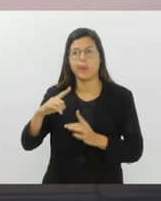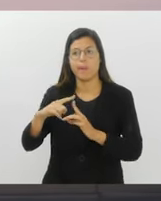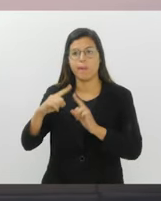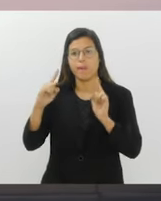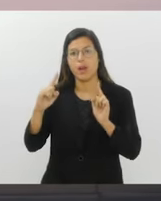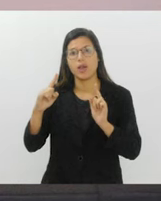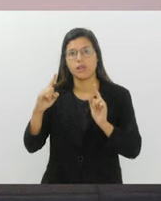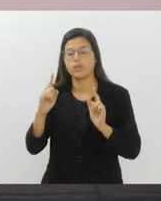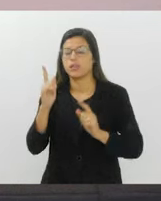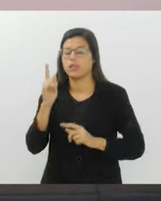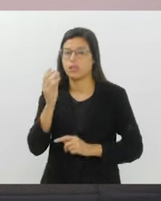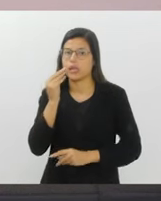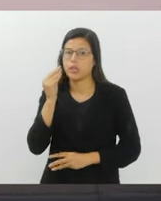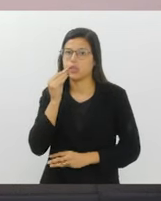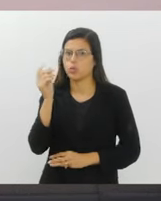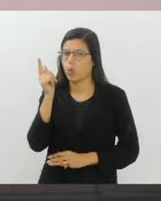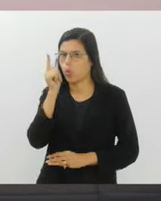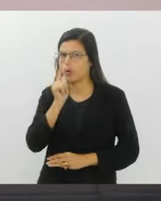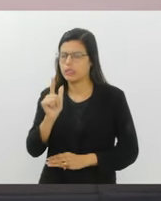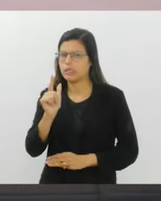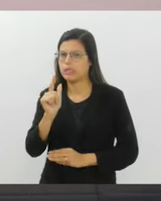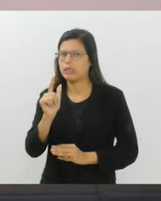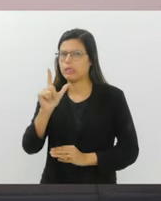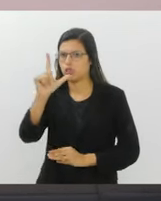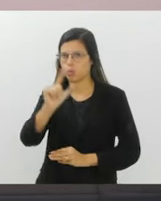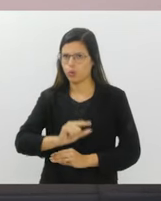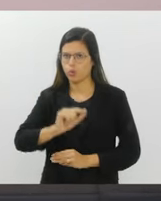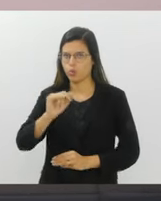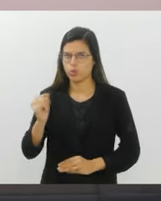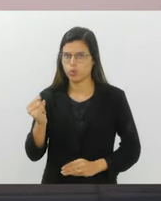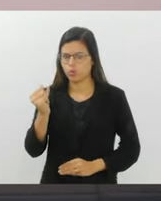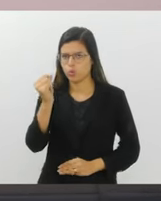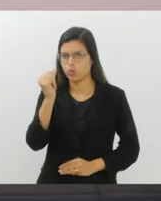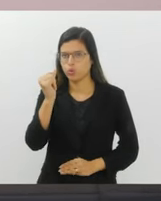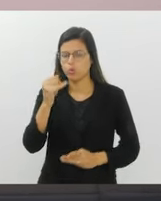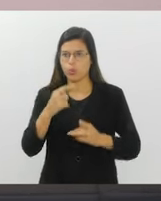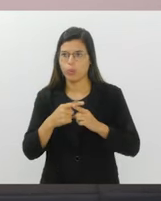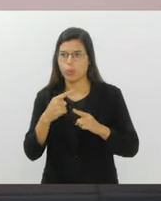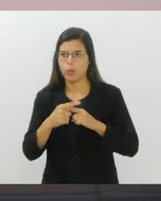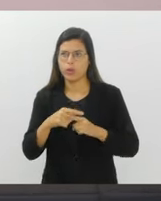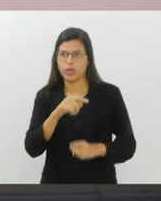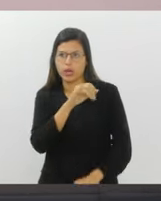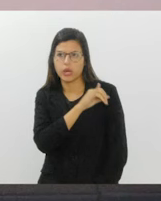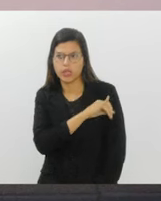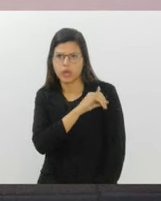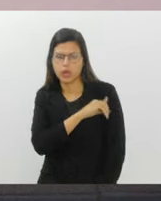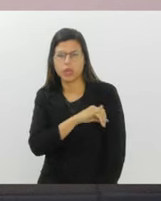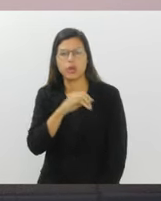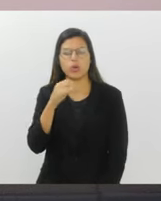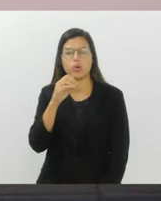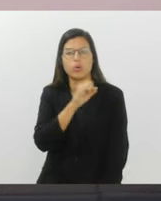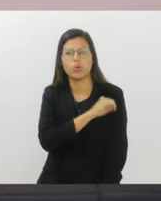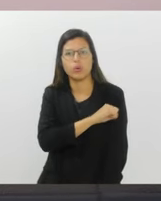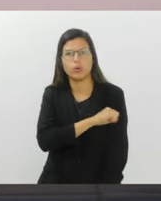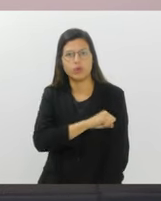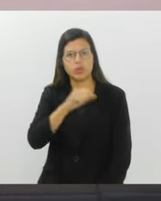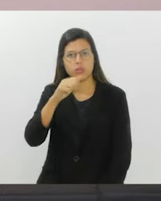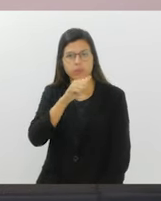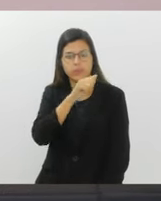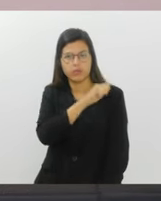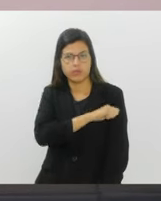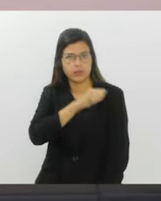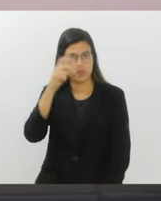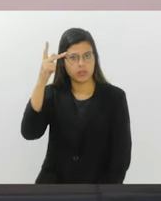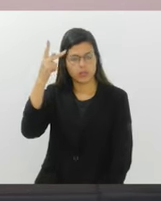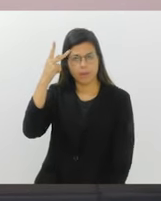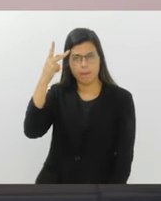uma redução de juros. Porque quatro unidades da Federação, Rio, São Paulo, Minas Gerais e Rio Grande do